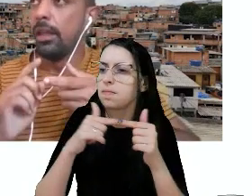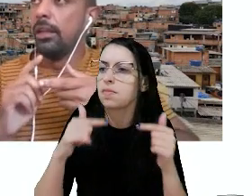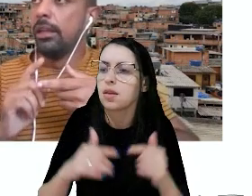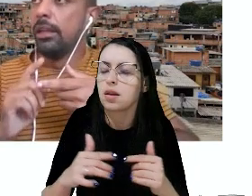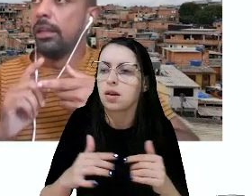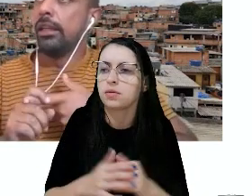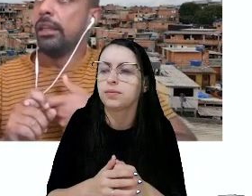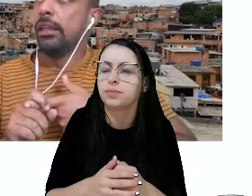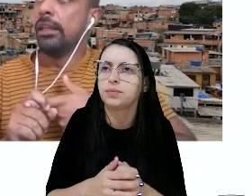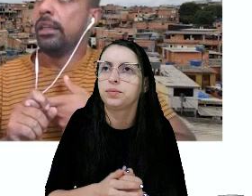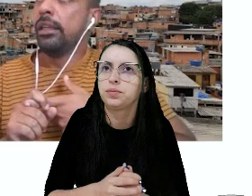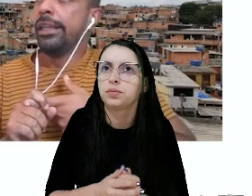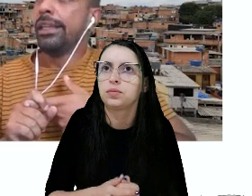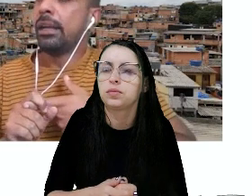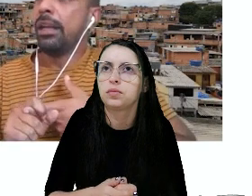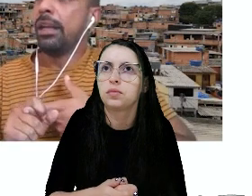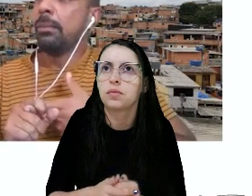social